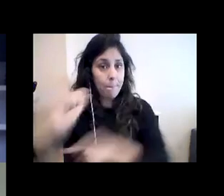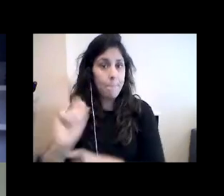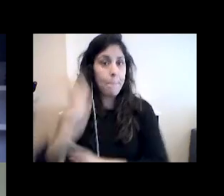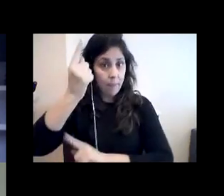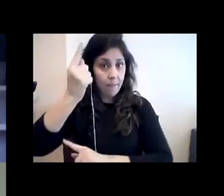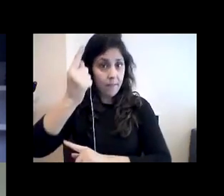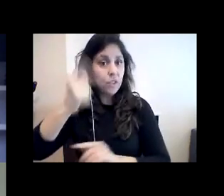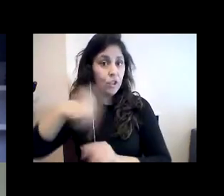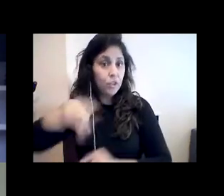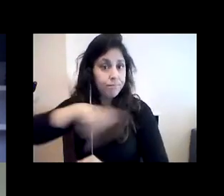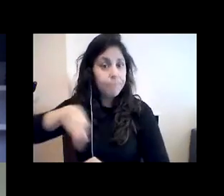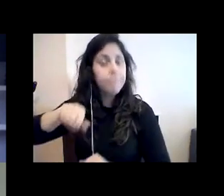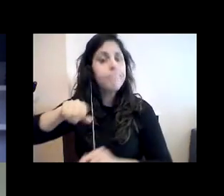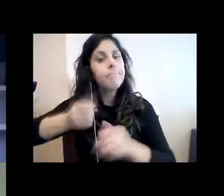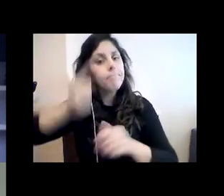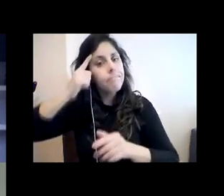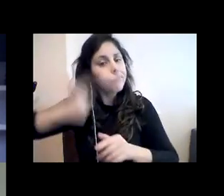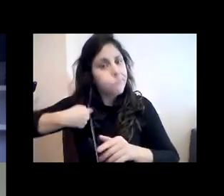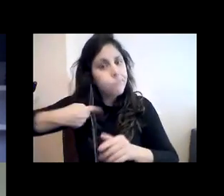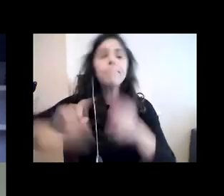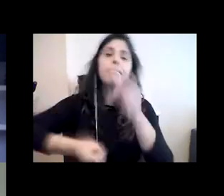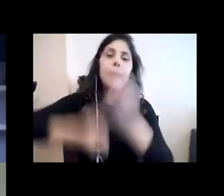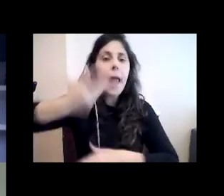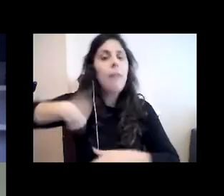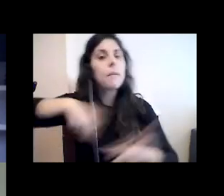criadas em março de